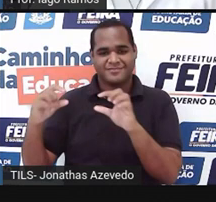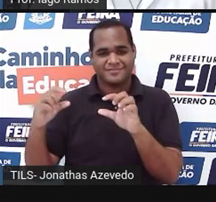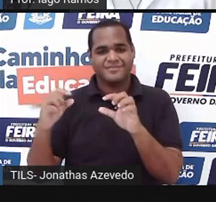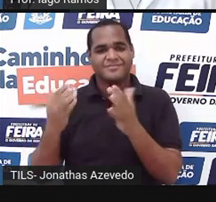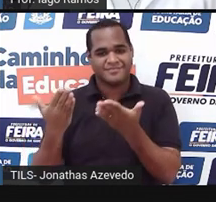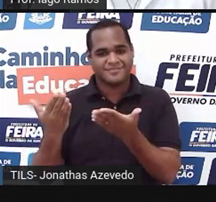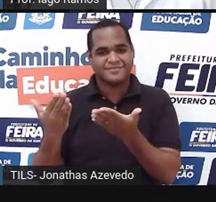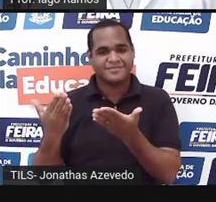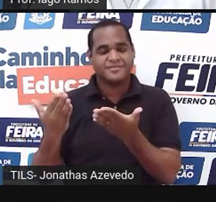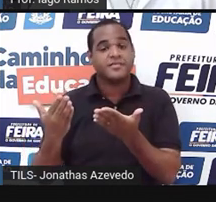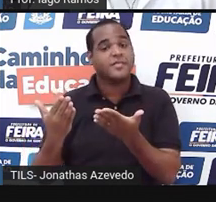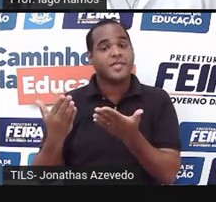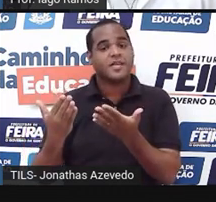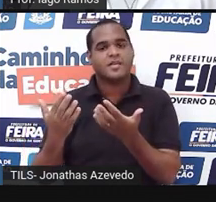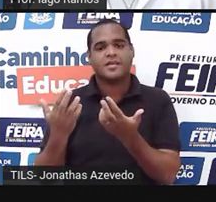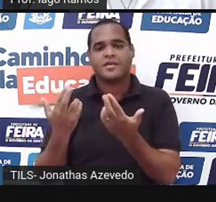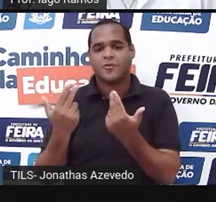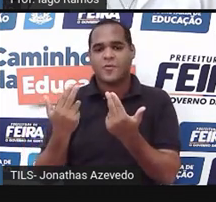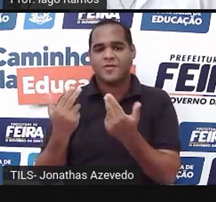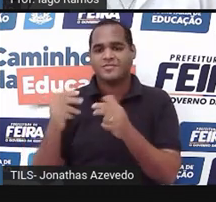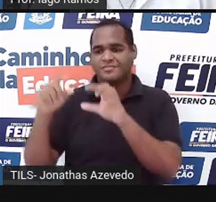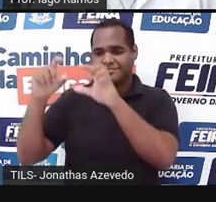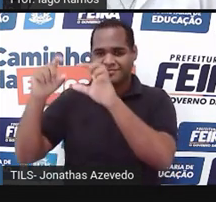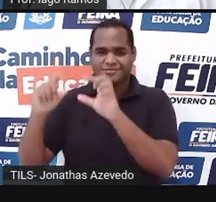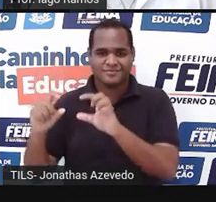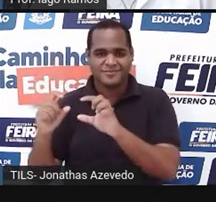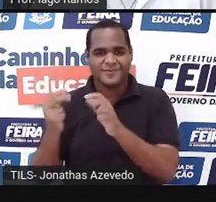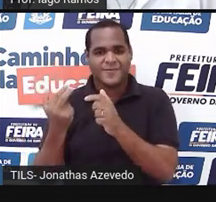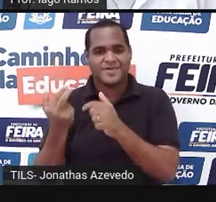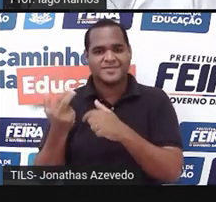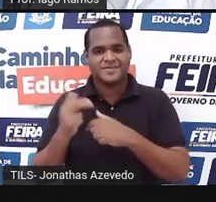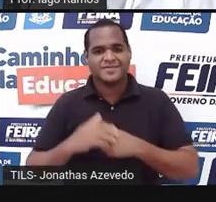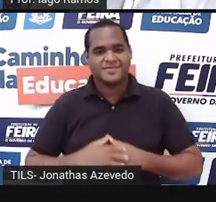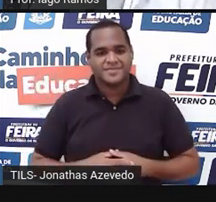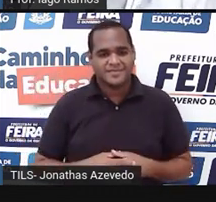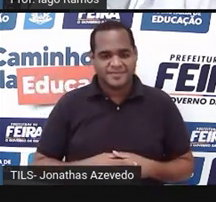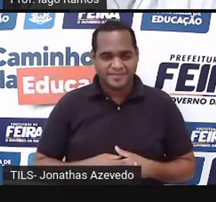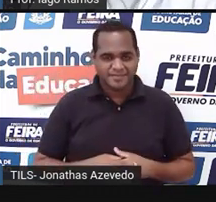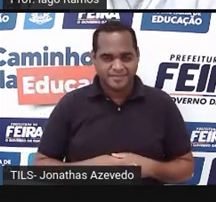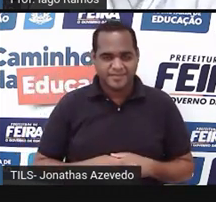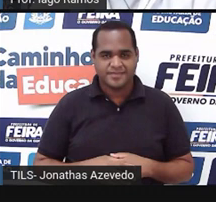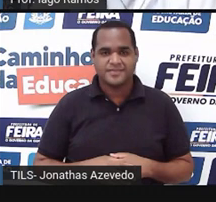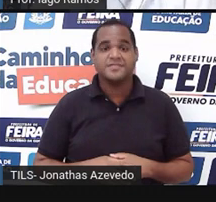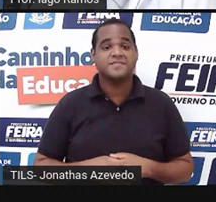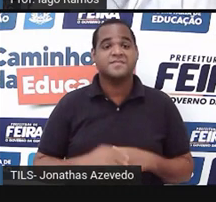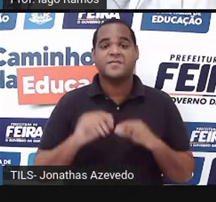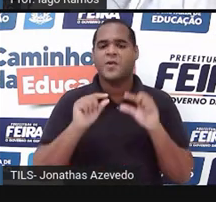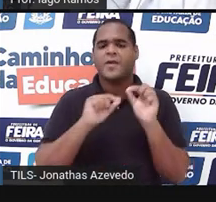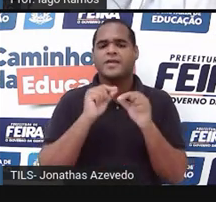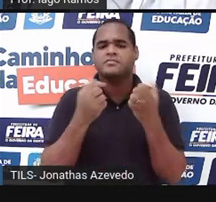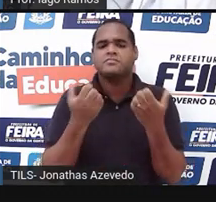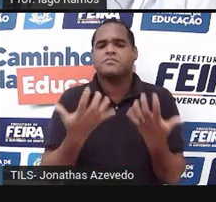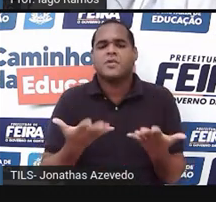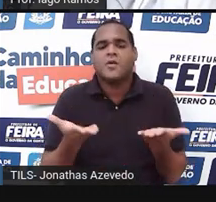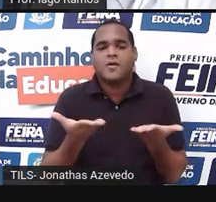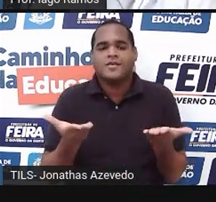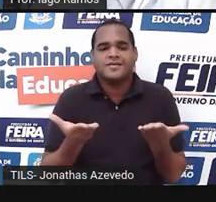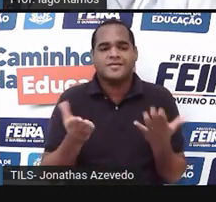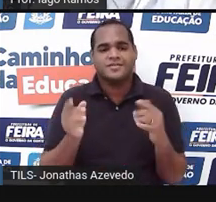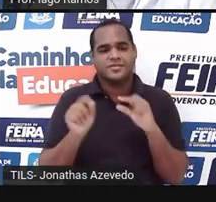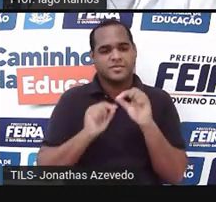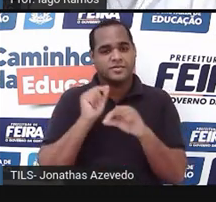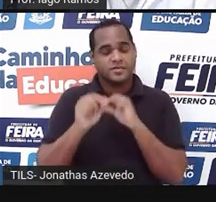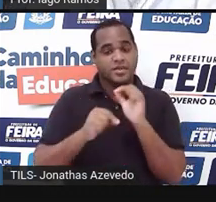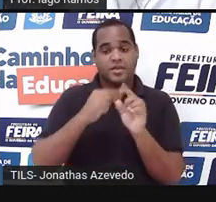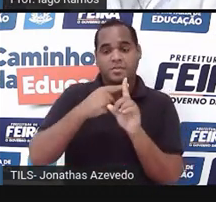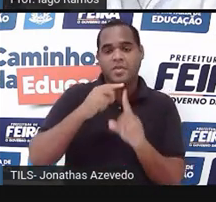= - 45 pronto estamos resolvendo essa equação certa eu quero que a gente faz agora a gente vai